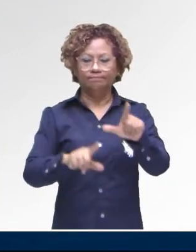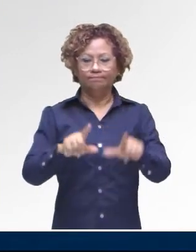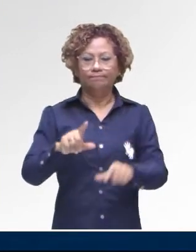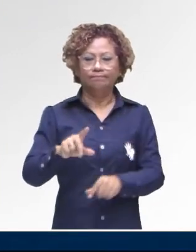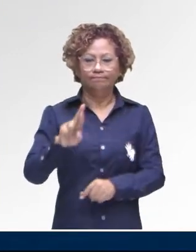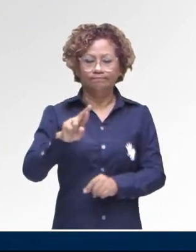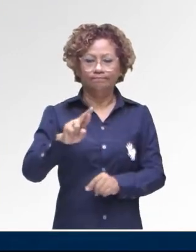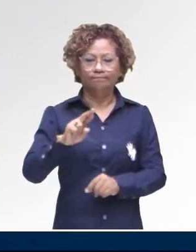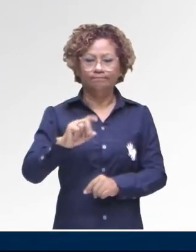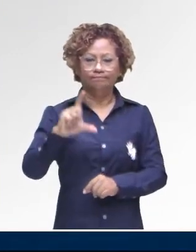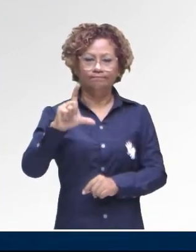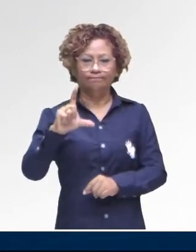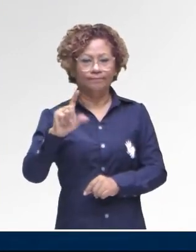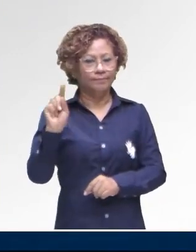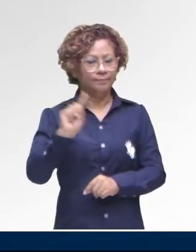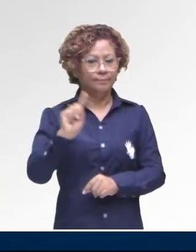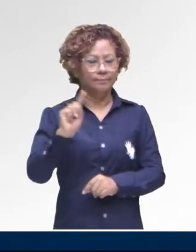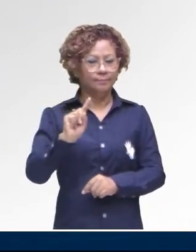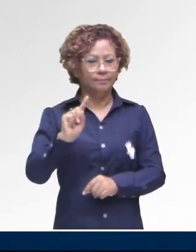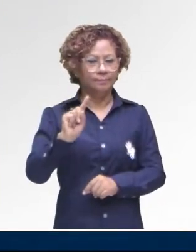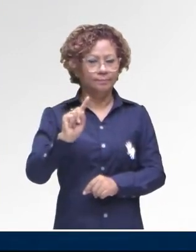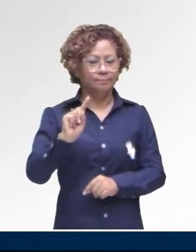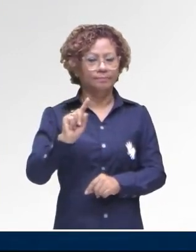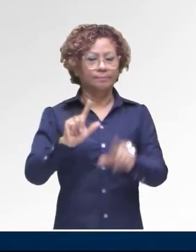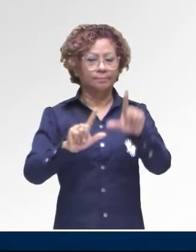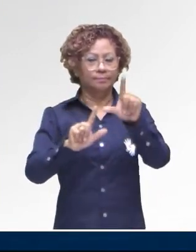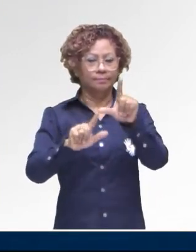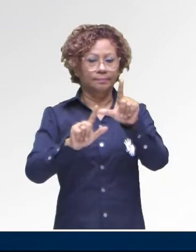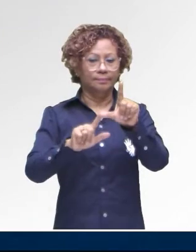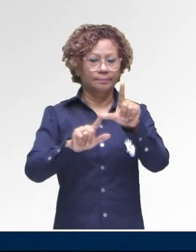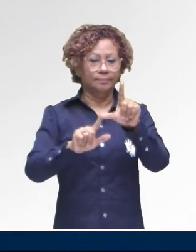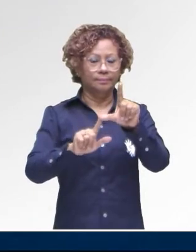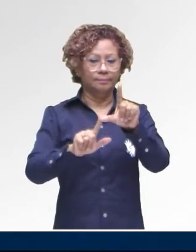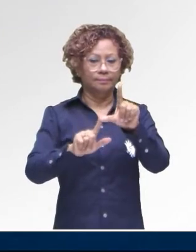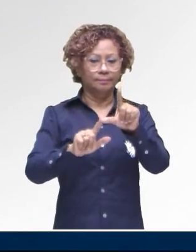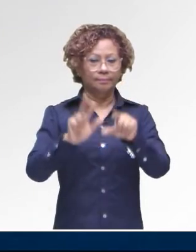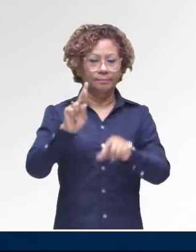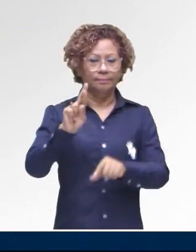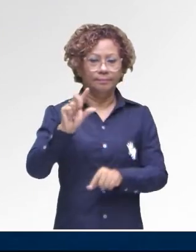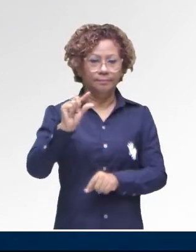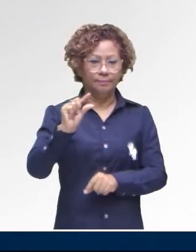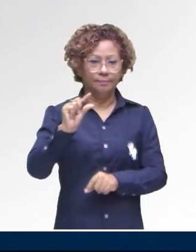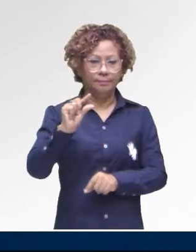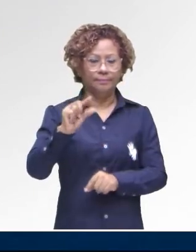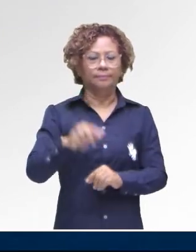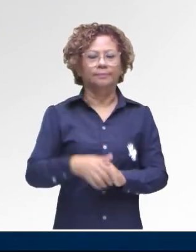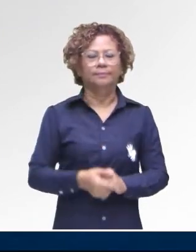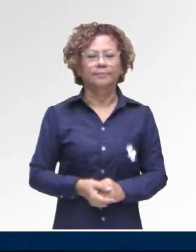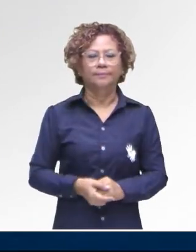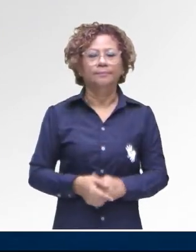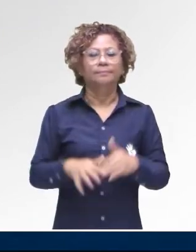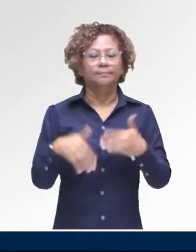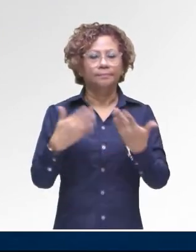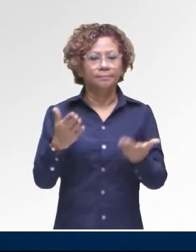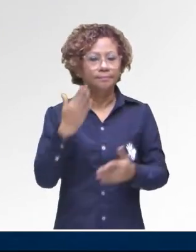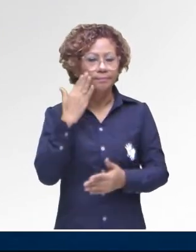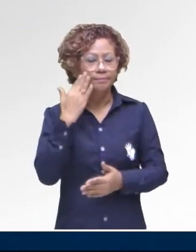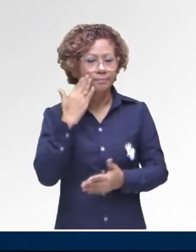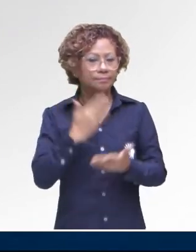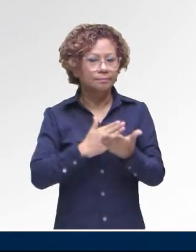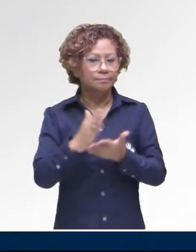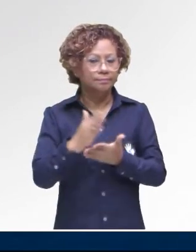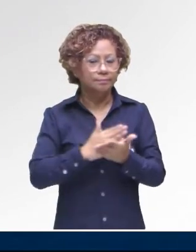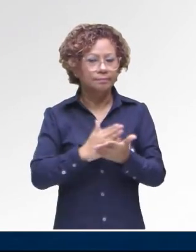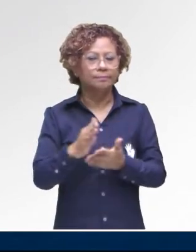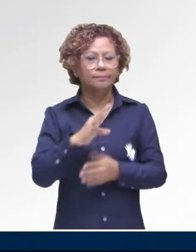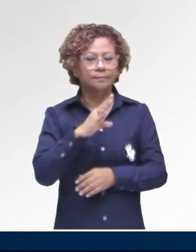minúscula. Falando de ponto, letra maiúscula. Ok? Vamos ver alguns postulados?